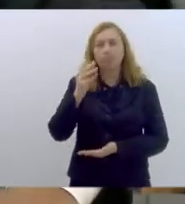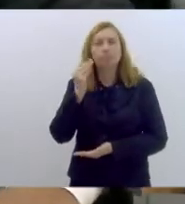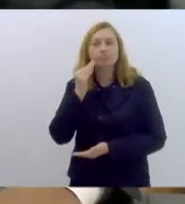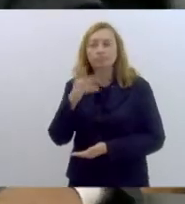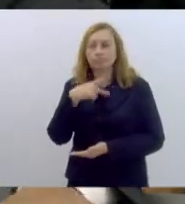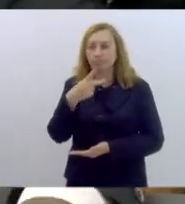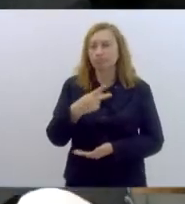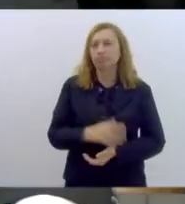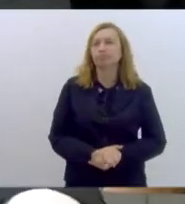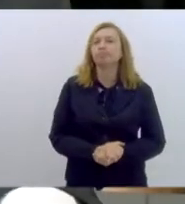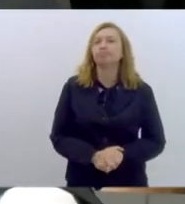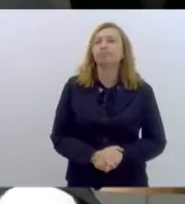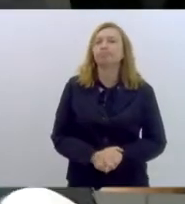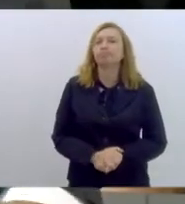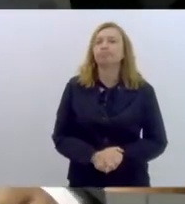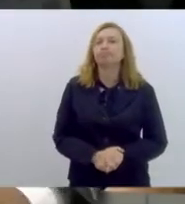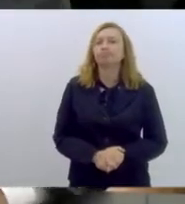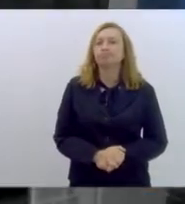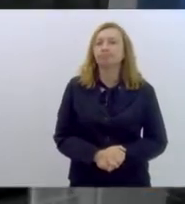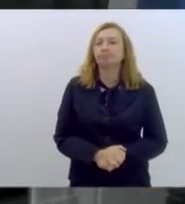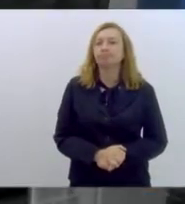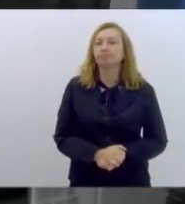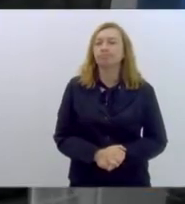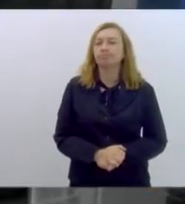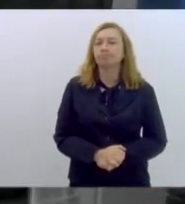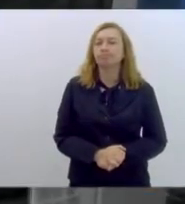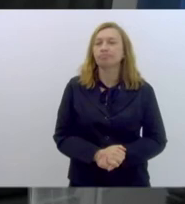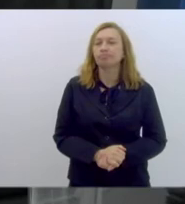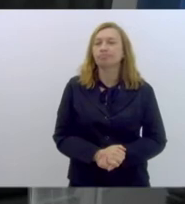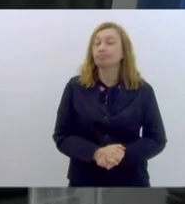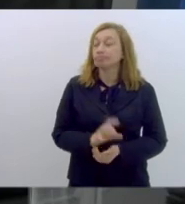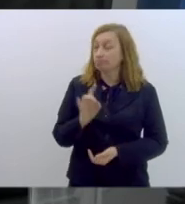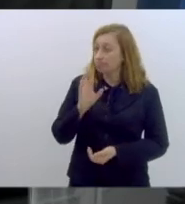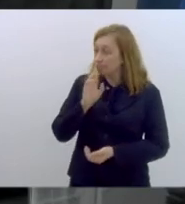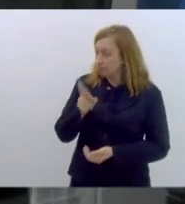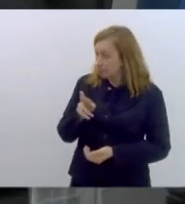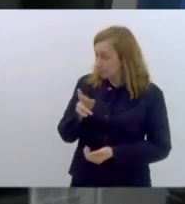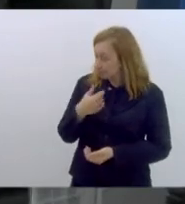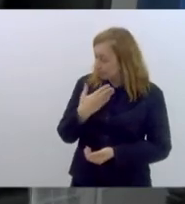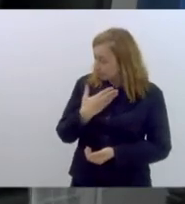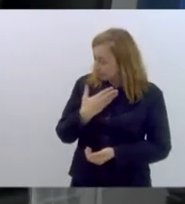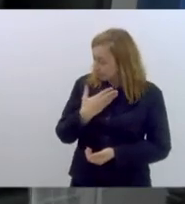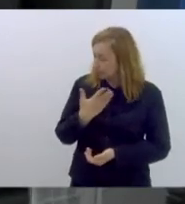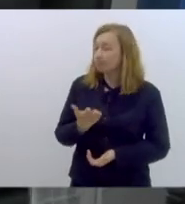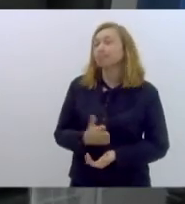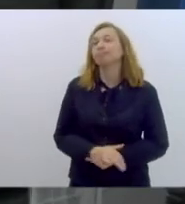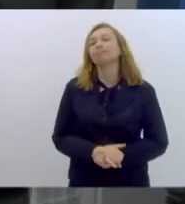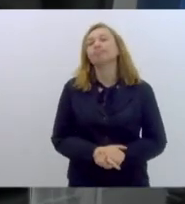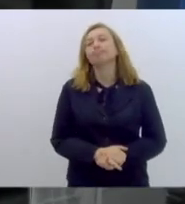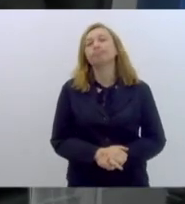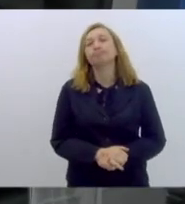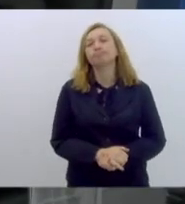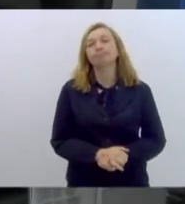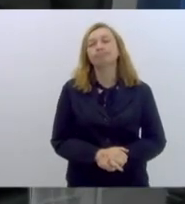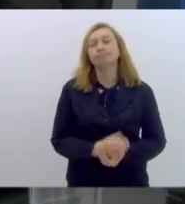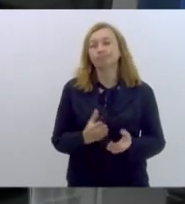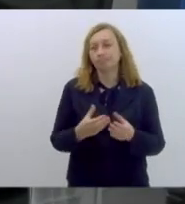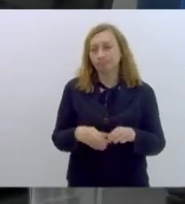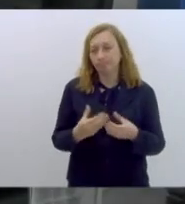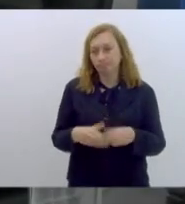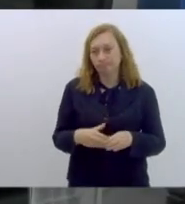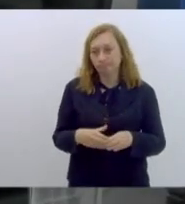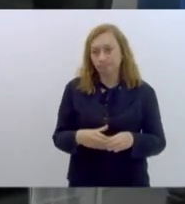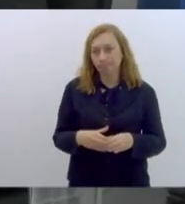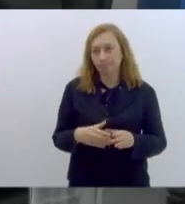falar. Leandro, se a gente, só te respondendo, Rodrigo, o concurso é